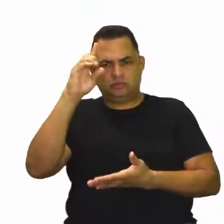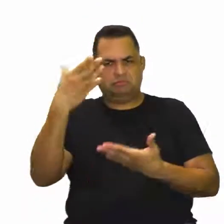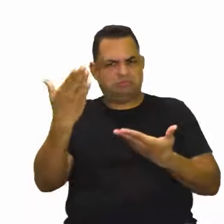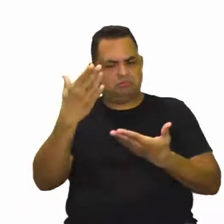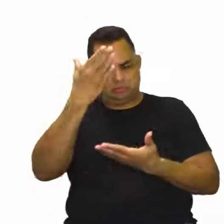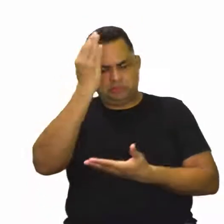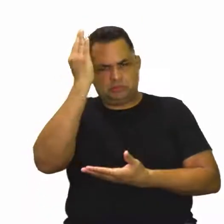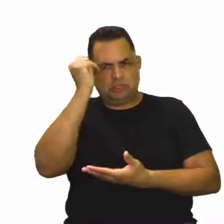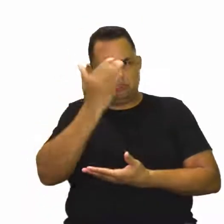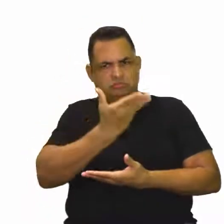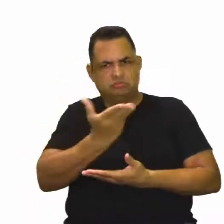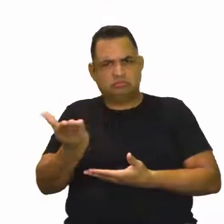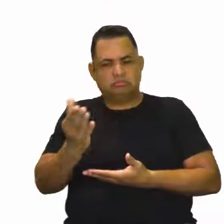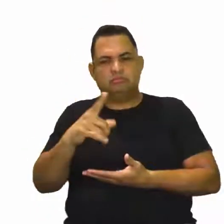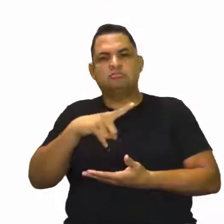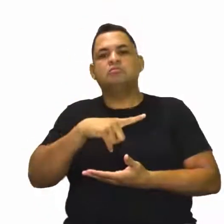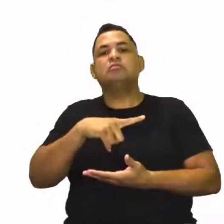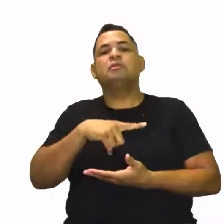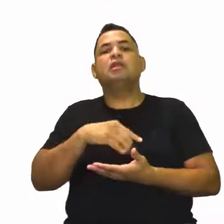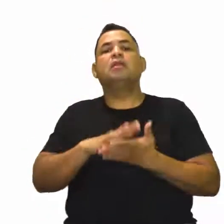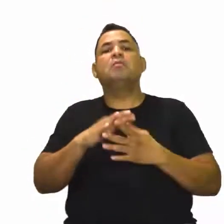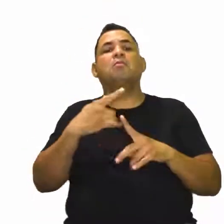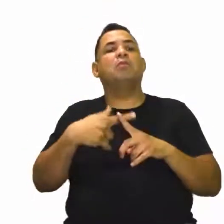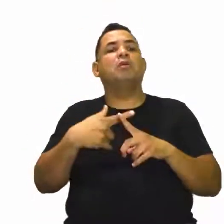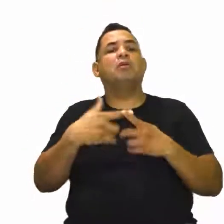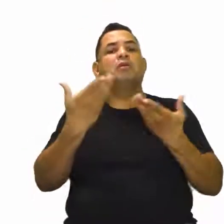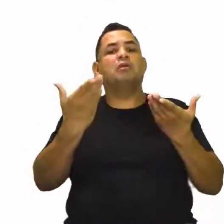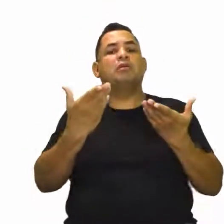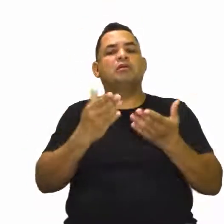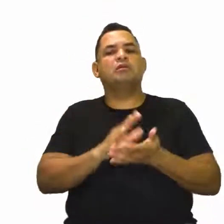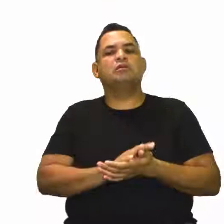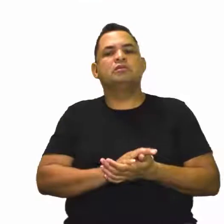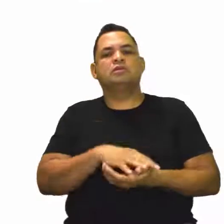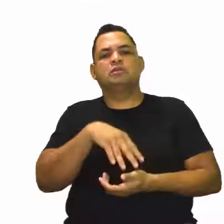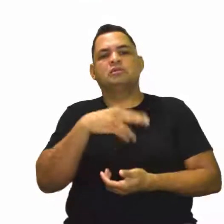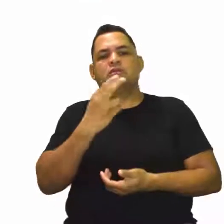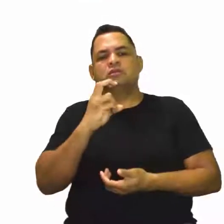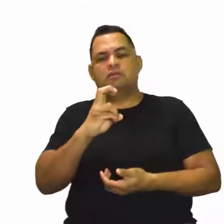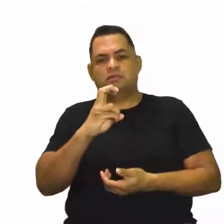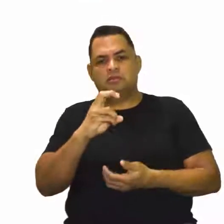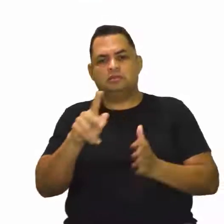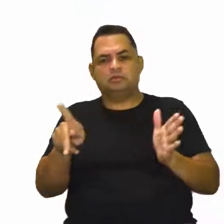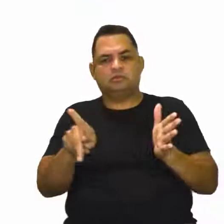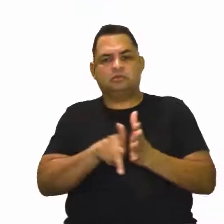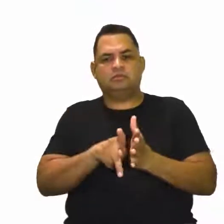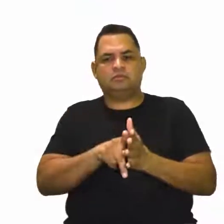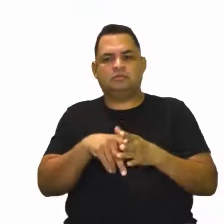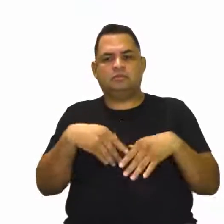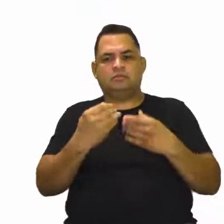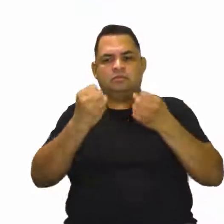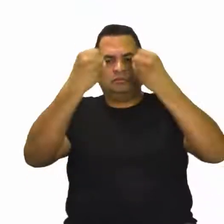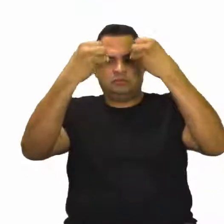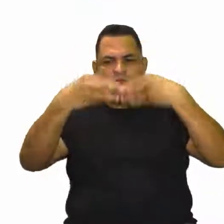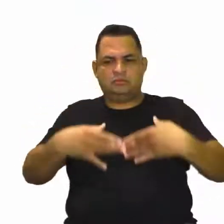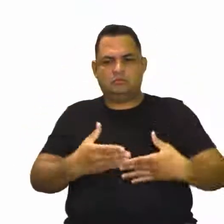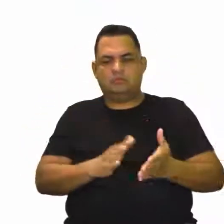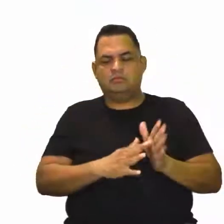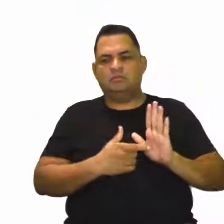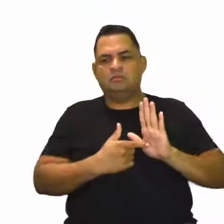sabiam disso? E aí tem algumas causas que são bem evidentes. Tem 5 em específico que a gente vai apresentar